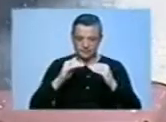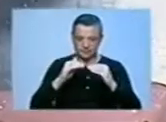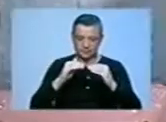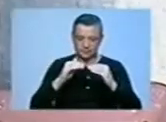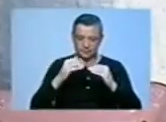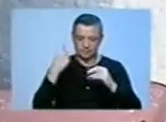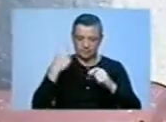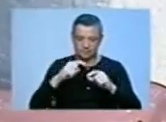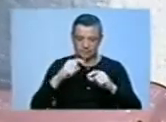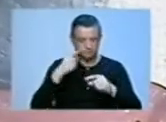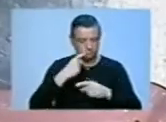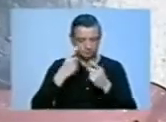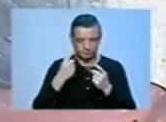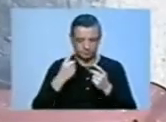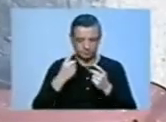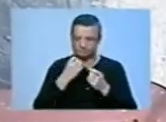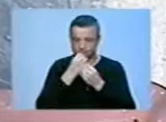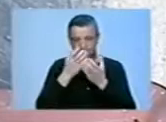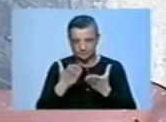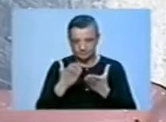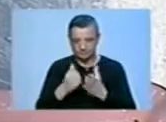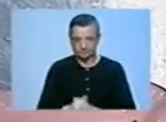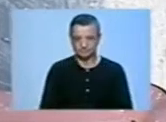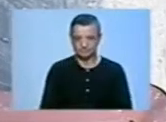permanente não é concessão onerosa